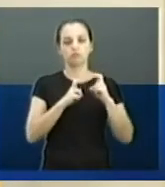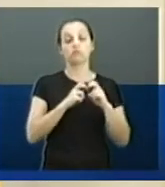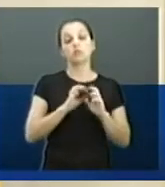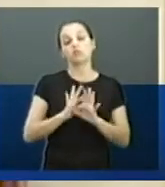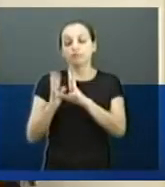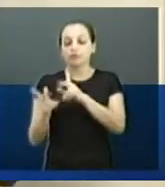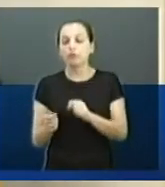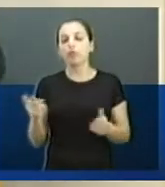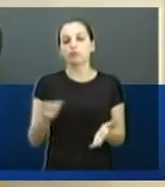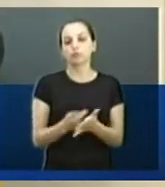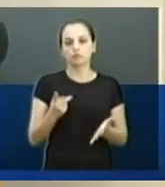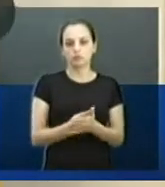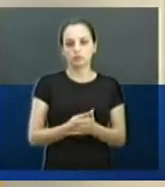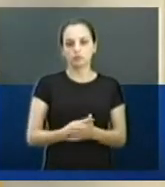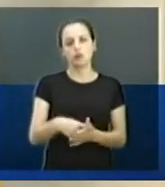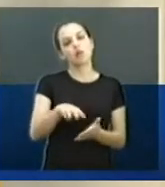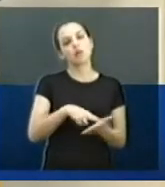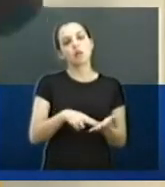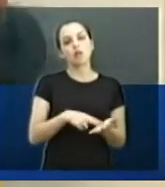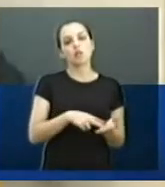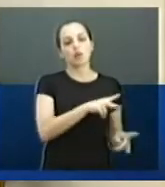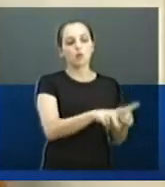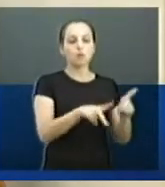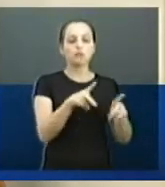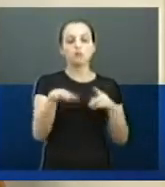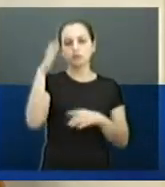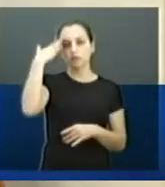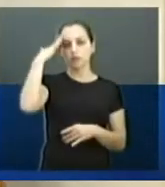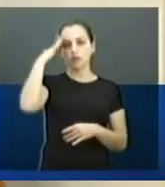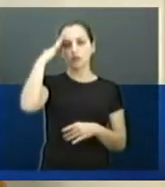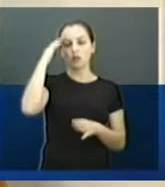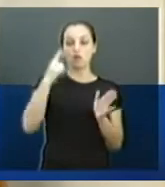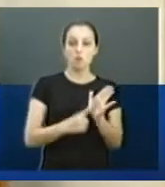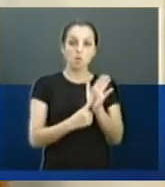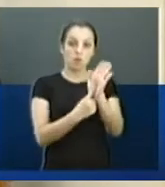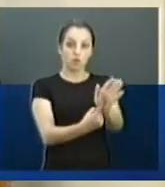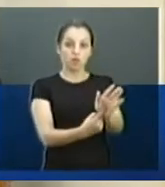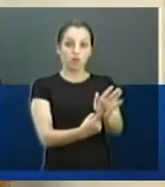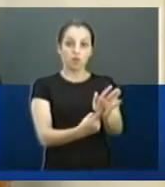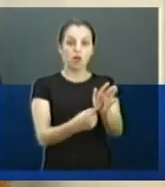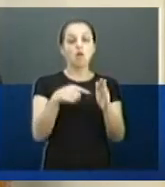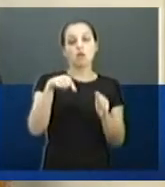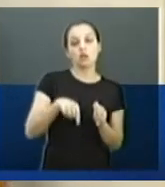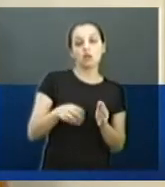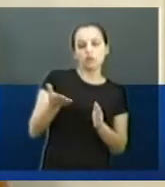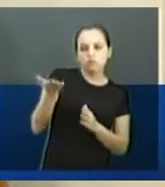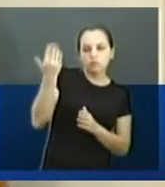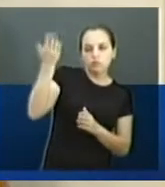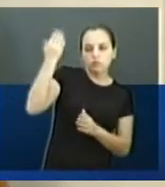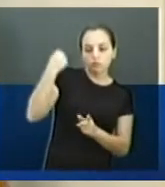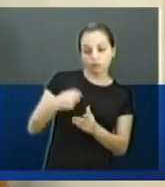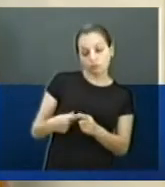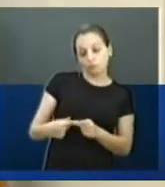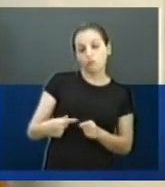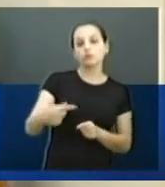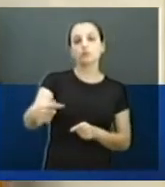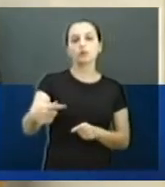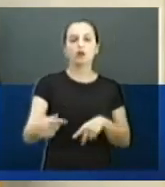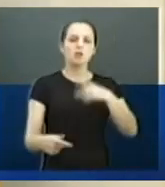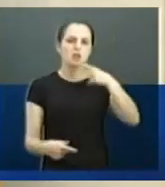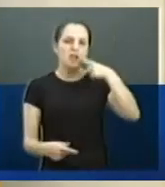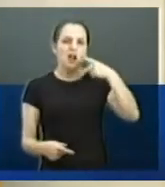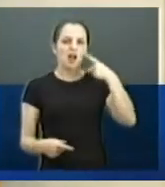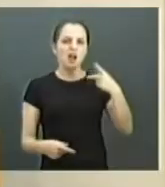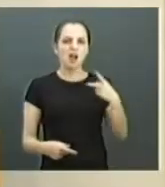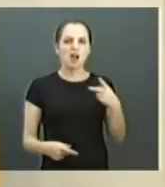Tá? Essa é a minha leitura para a população entender em casa. Porque o que foi mostrado aqui semana passada, parece que esses vereadores